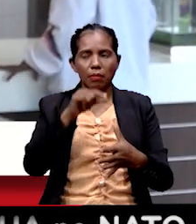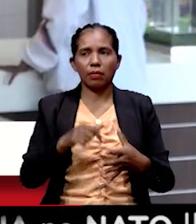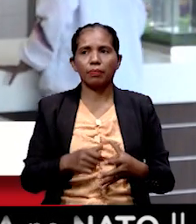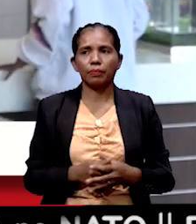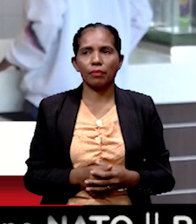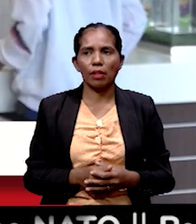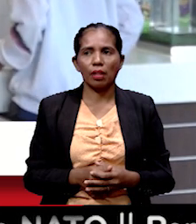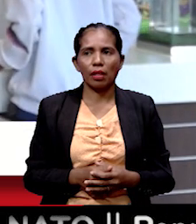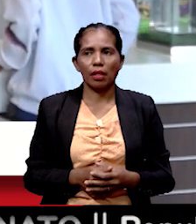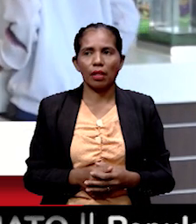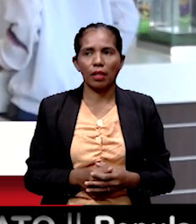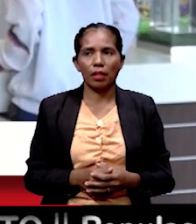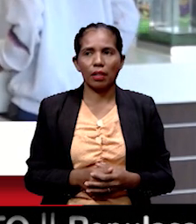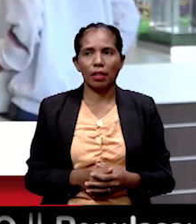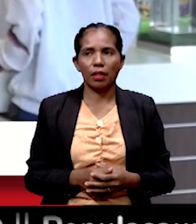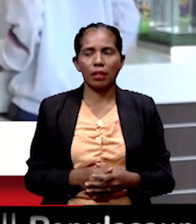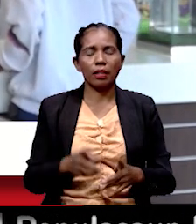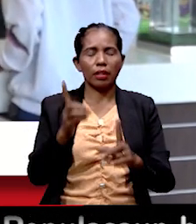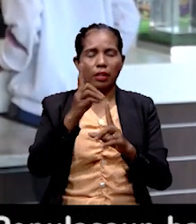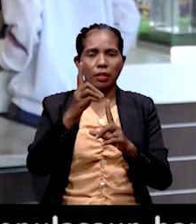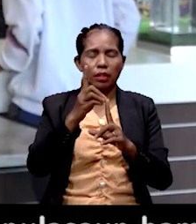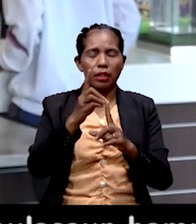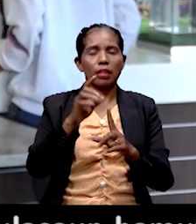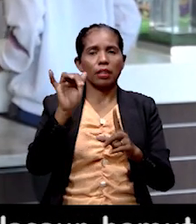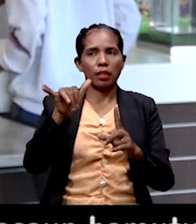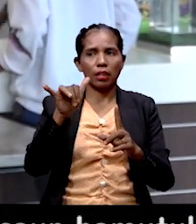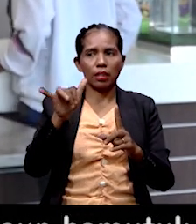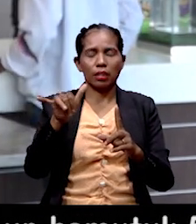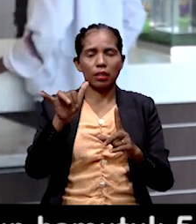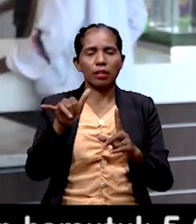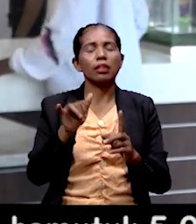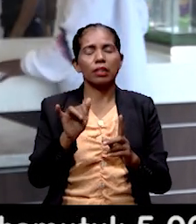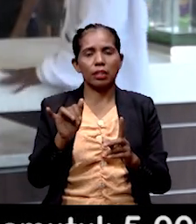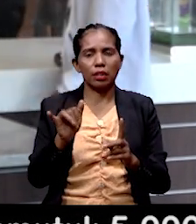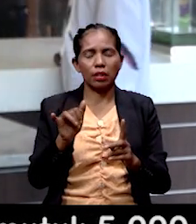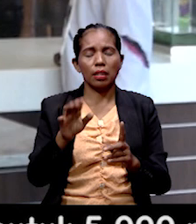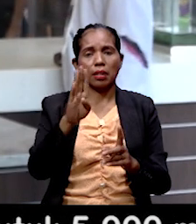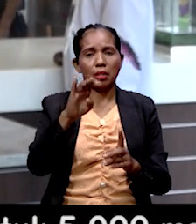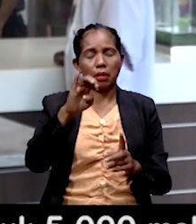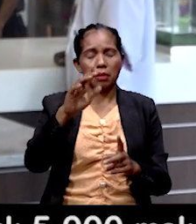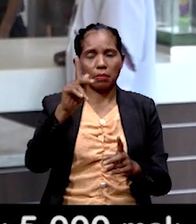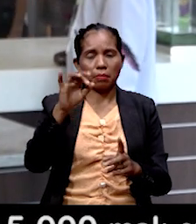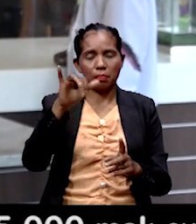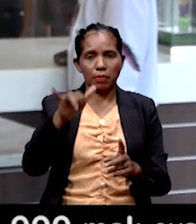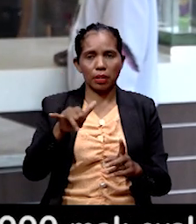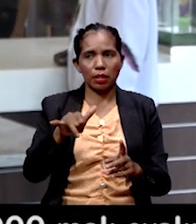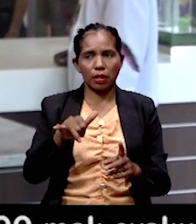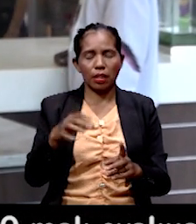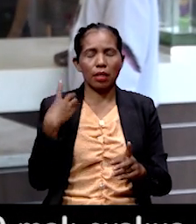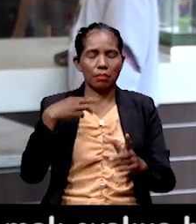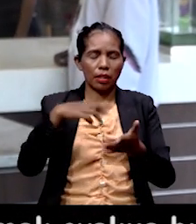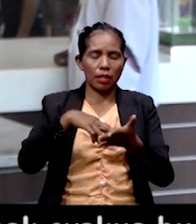ia data ne as aseta husi biki biki apak atu dia ndet kata ami heta aprova